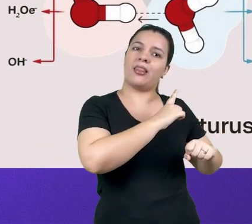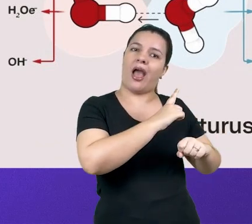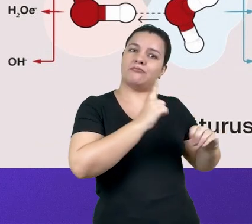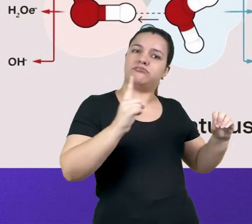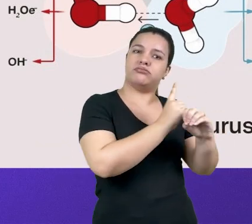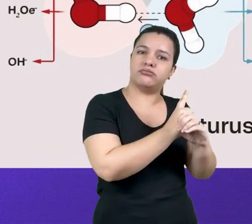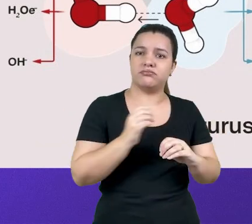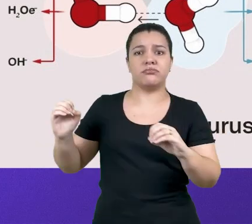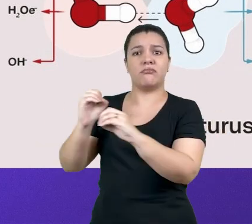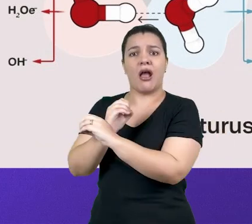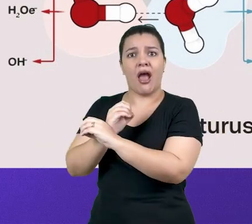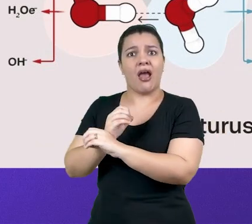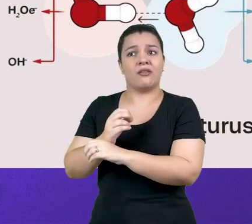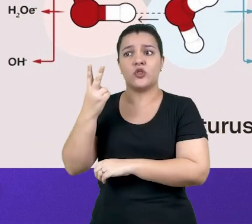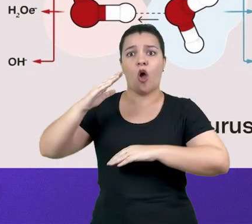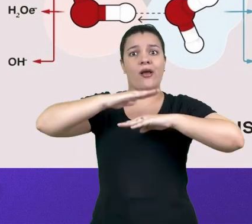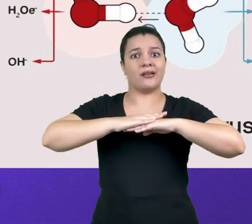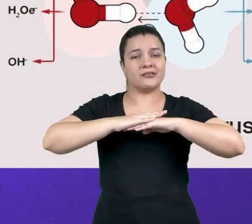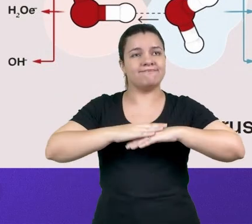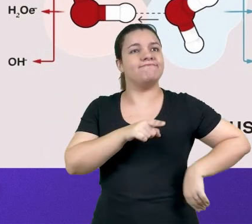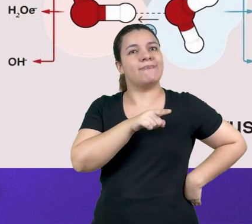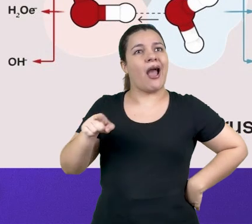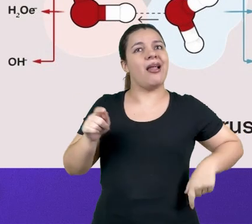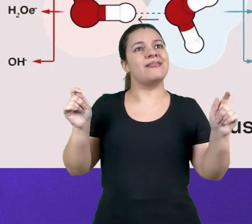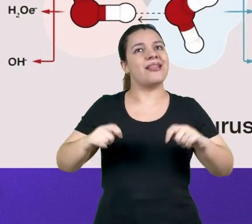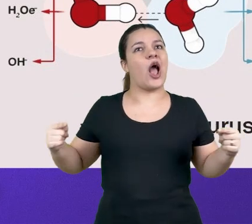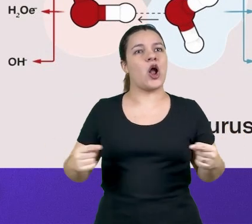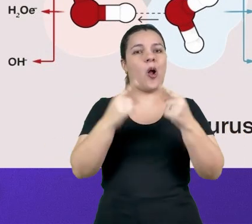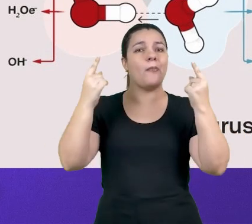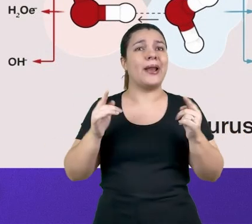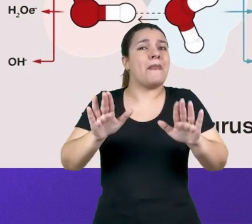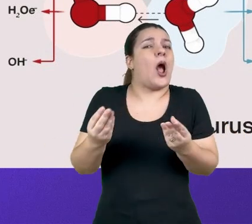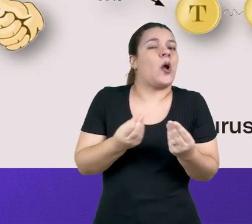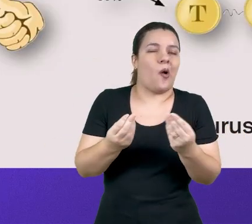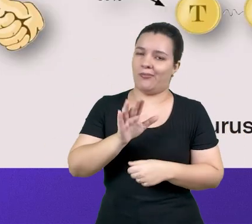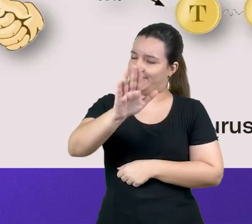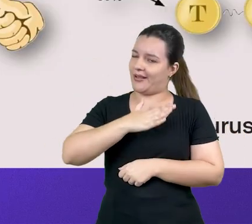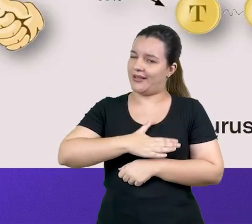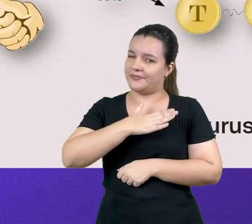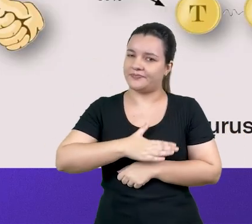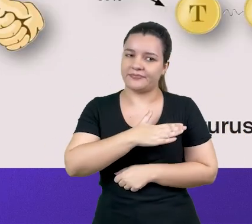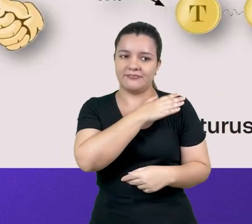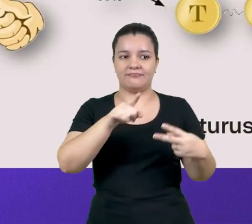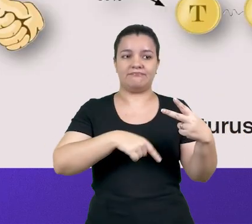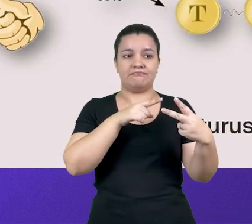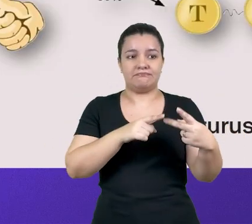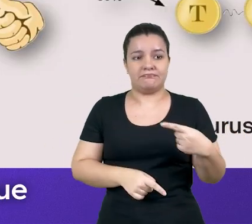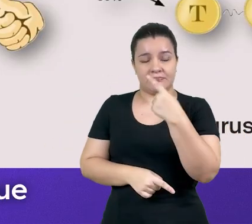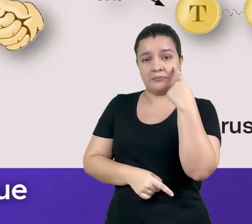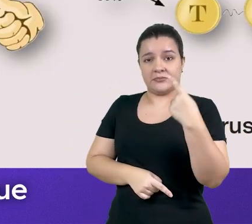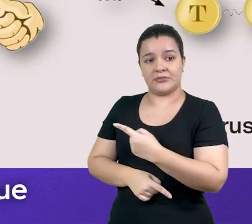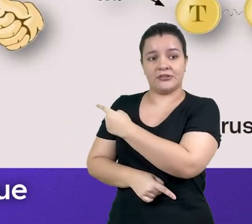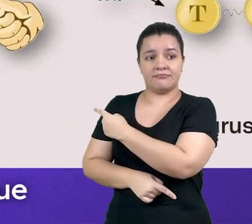tem uma superposição na química. Deve dar jogo. Como? Aí isso é uma outra questão. Um outro ponto é o entrelaçamento,